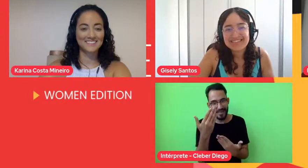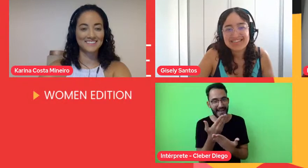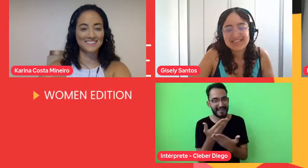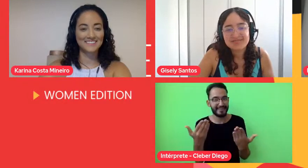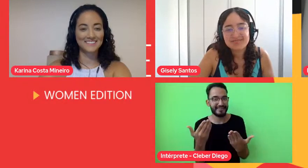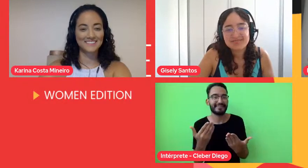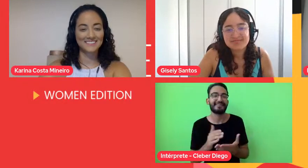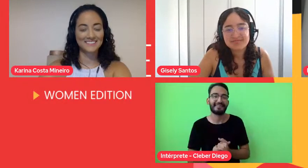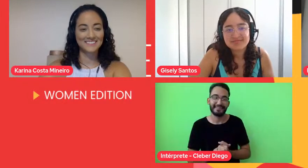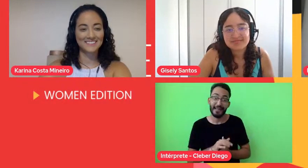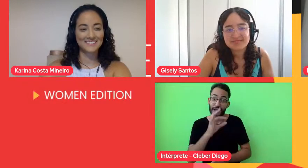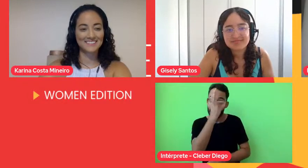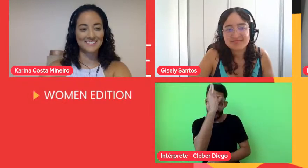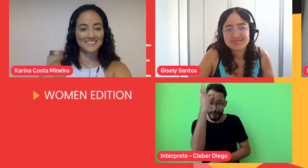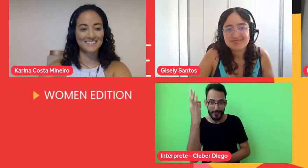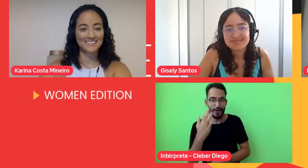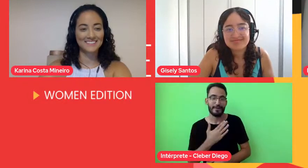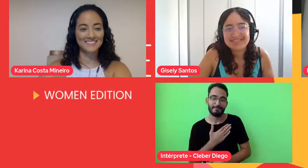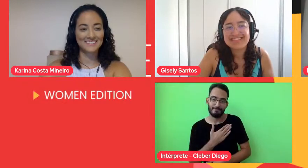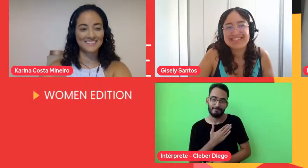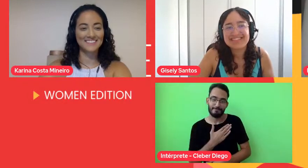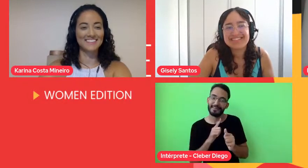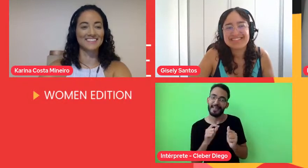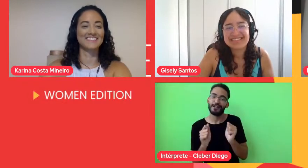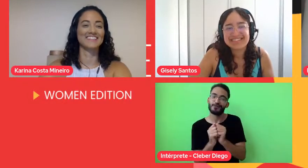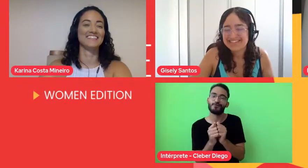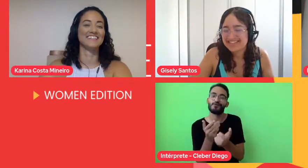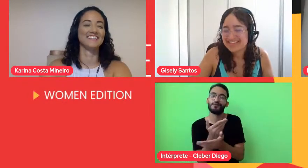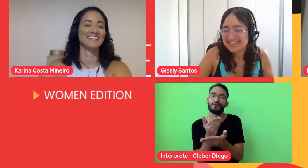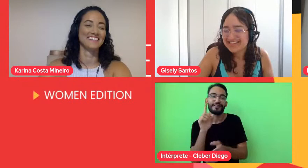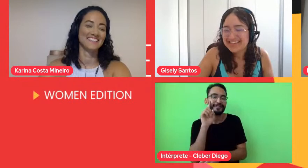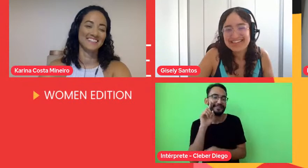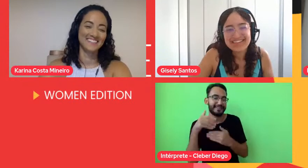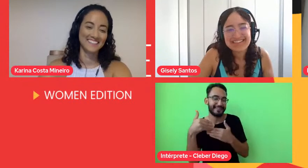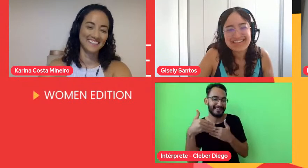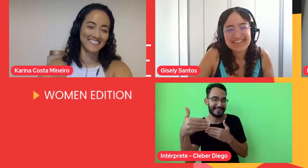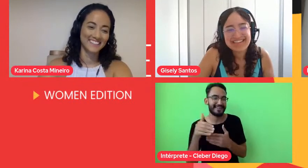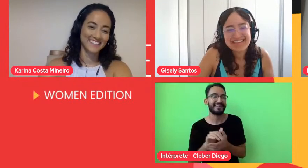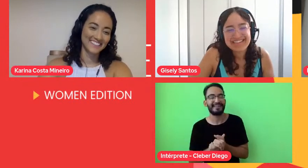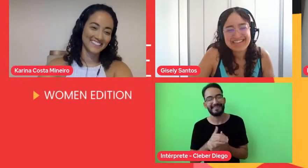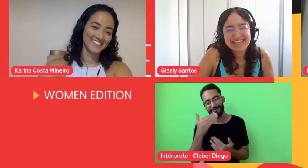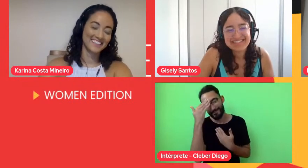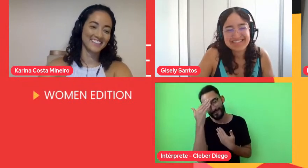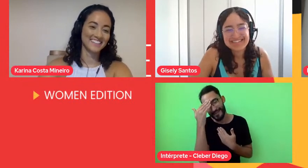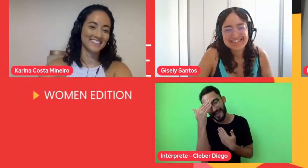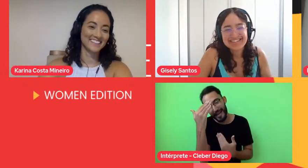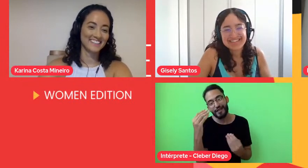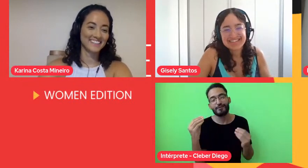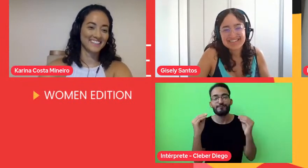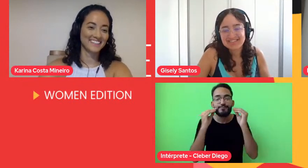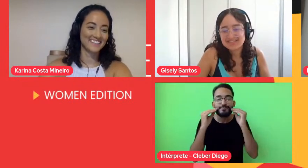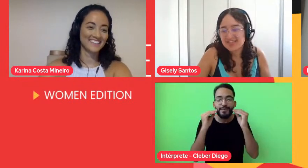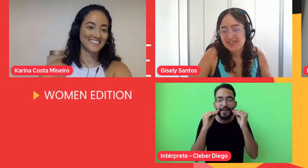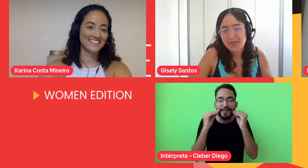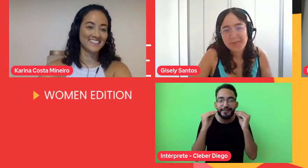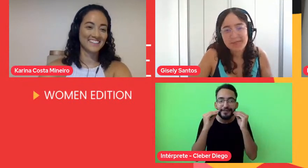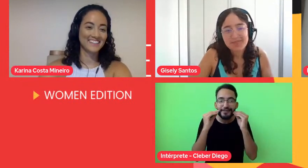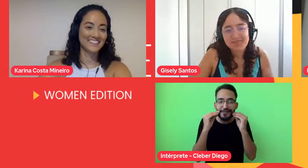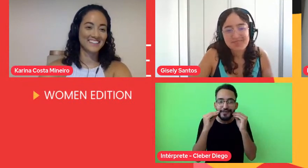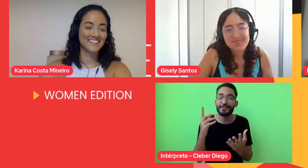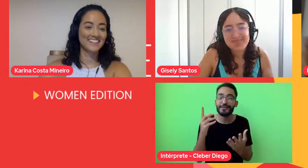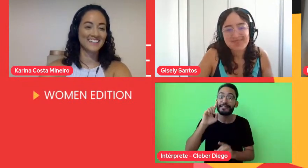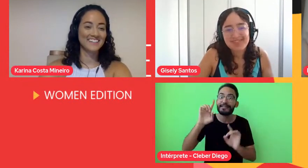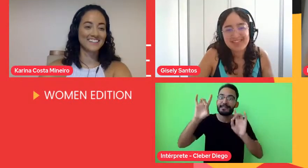A sorte minha que eu tenho vocês no meu dia a dia. Tá? Então é isso, obrigada, um beijo, vamos comemorar nosso